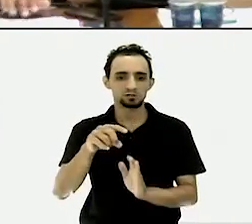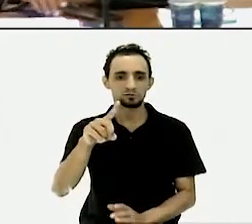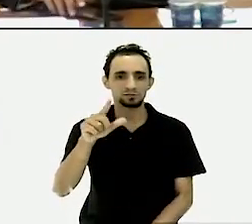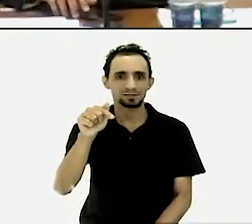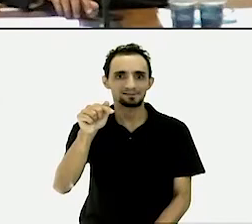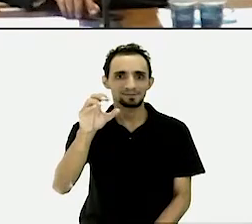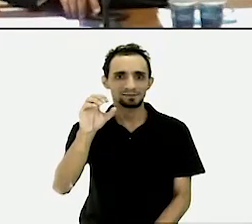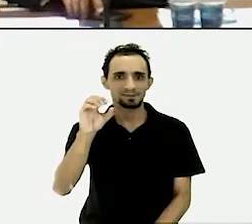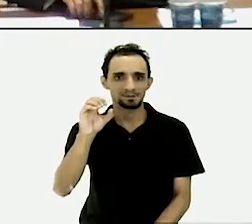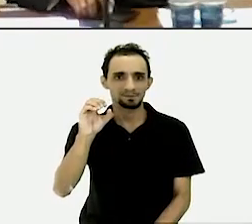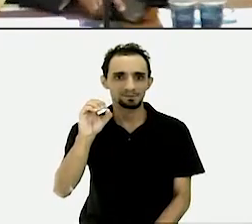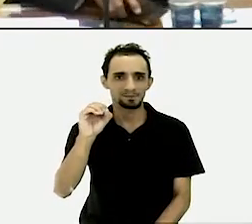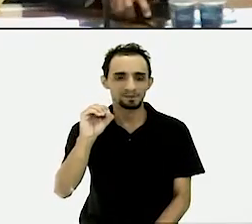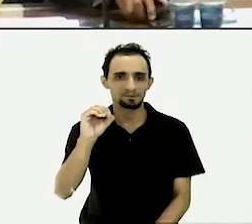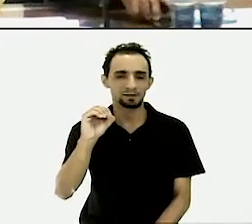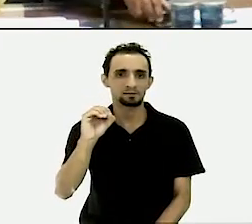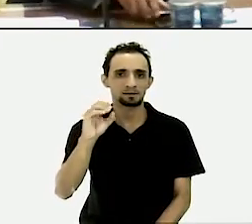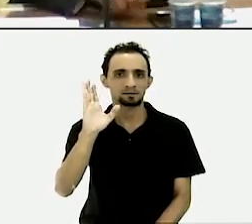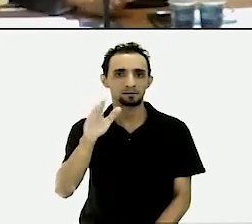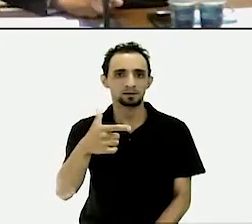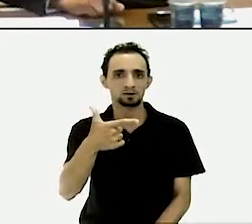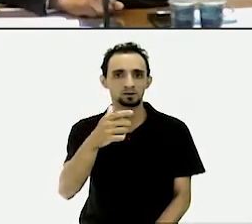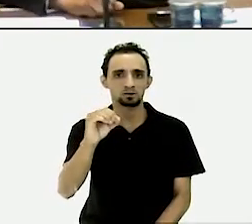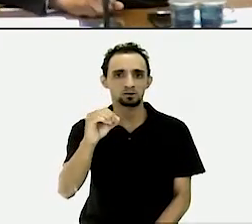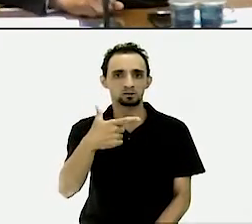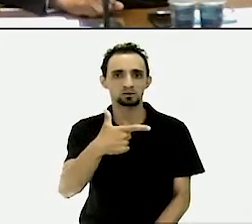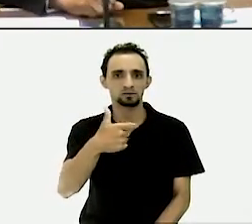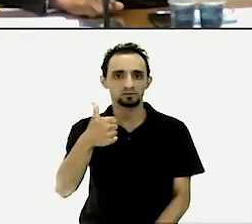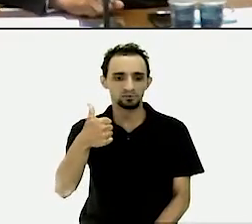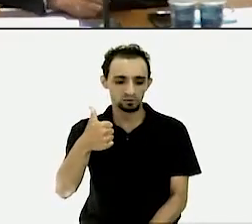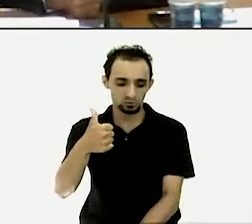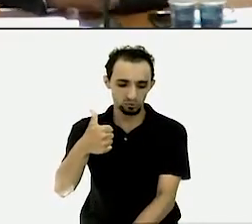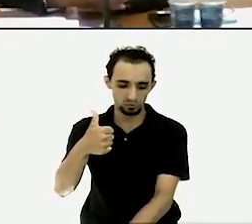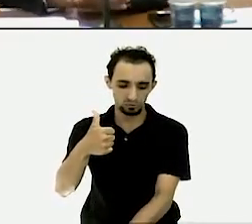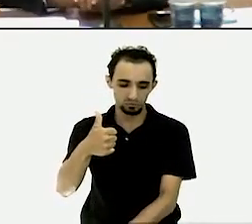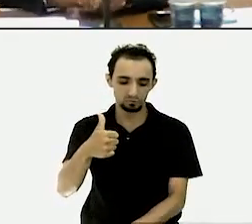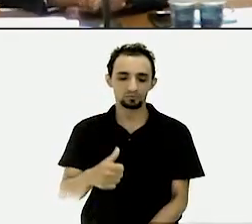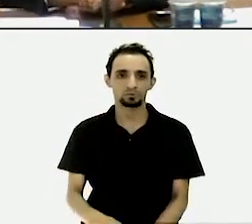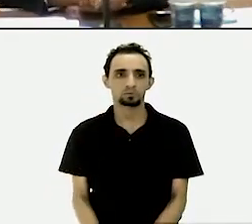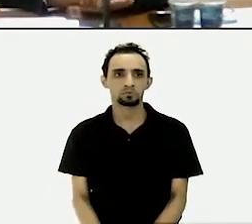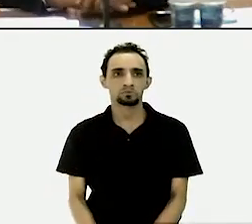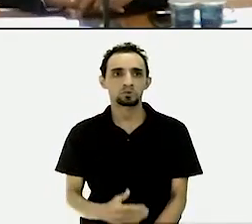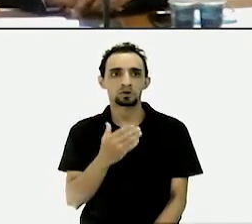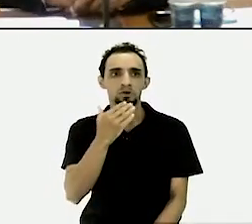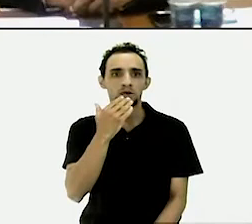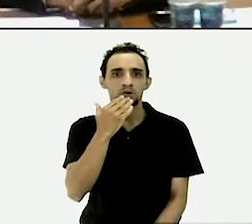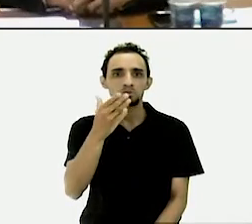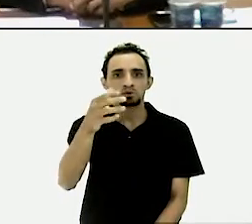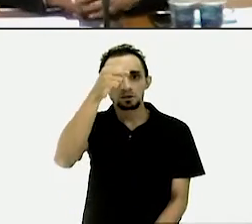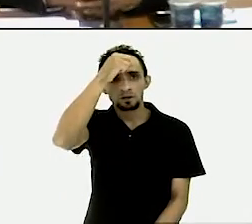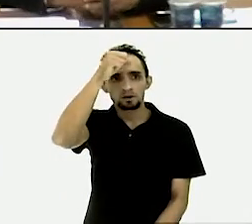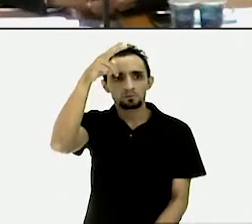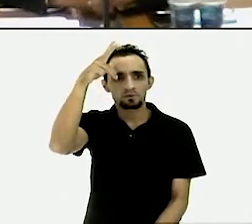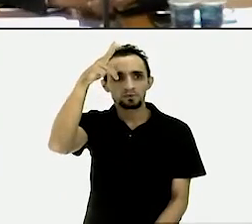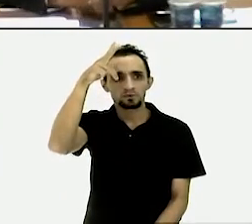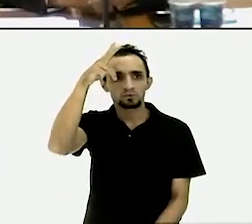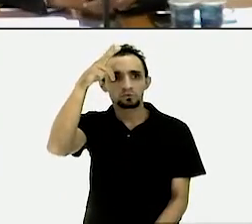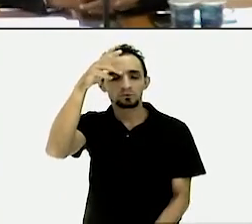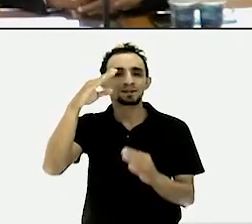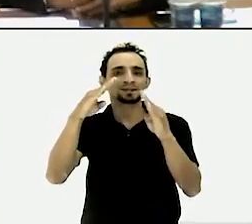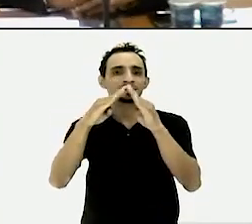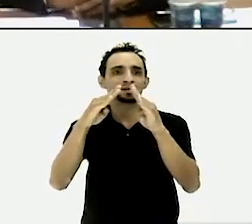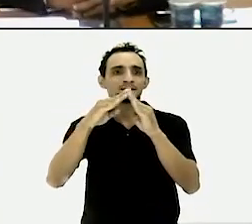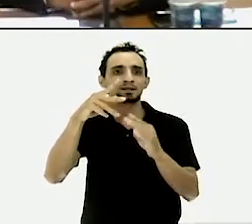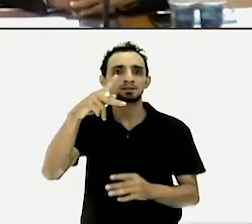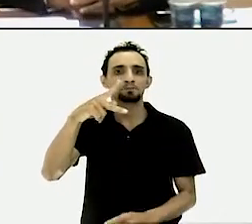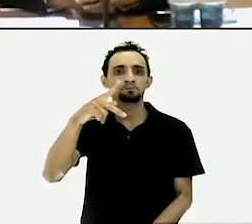à mesa que seja oficiada ao prefeito municipal e ao secretário de Vias Públicas para que este estude a possibilidade de